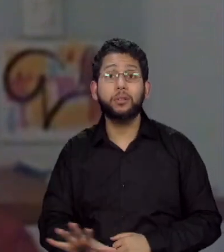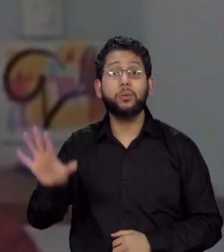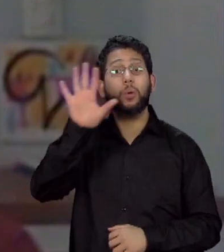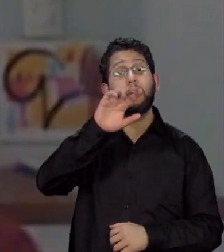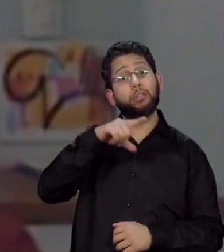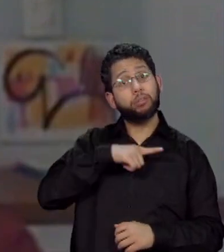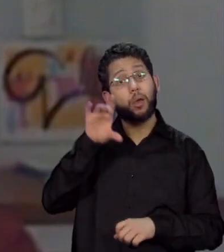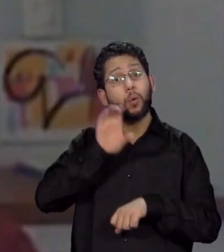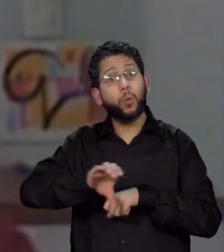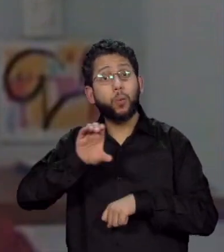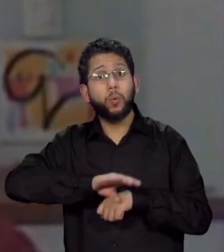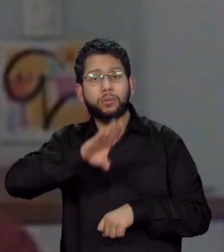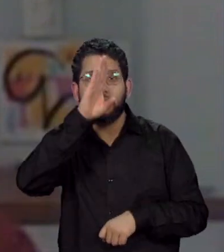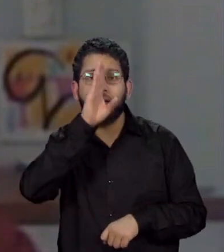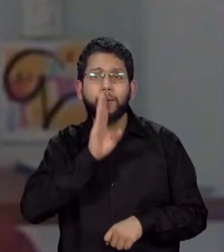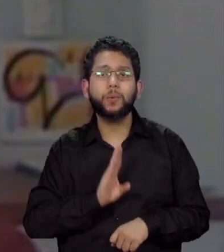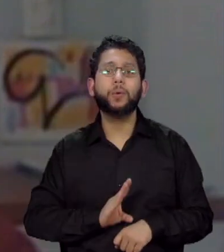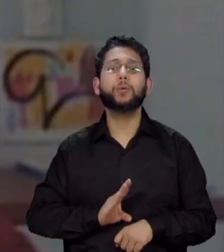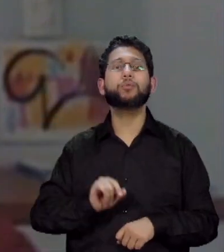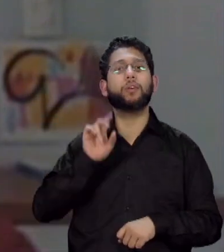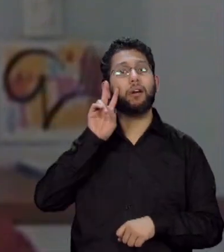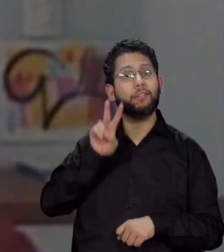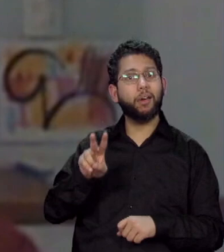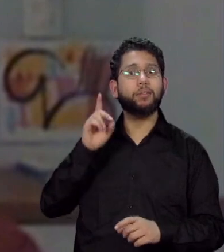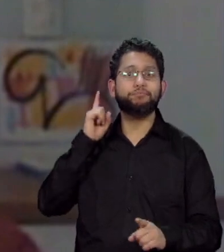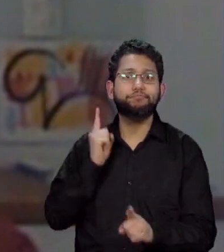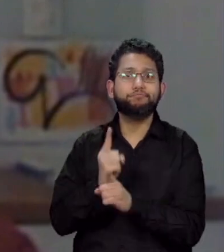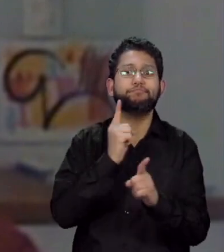cursos gratuitos,